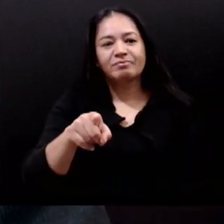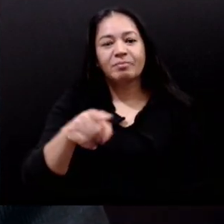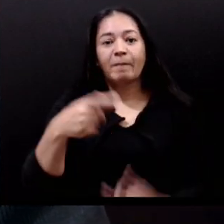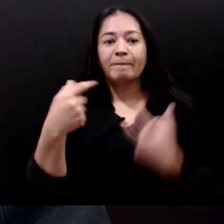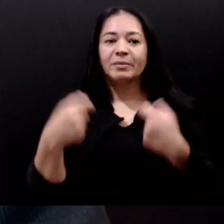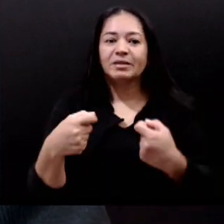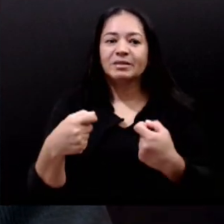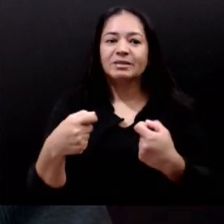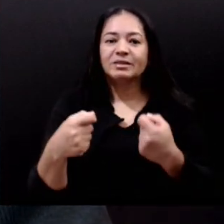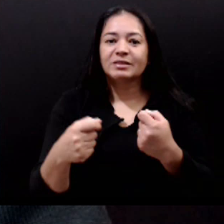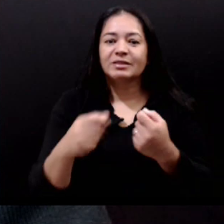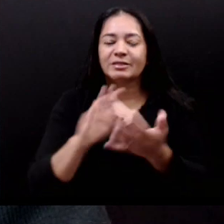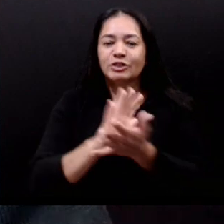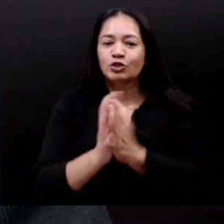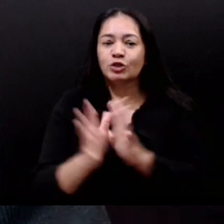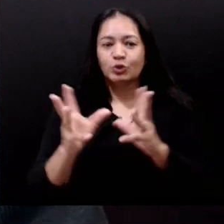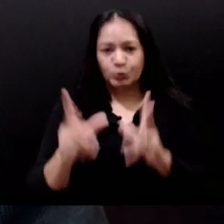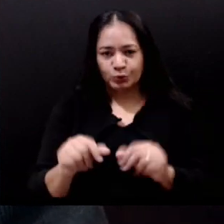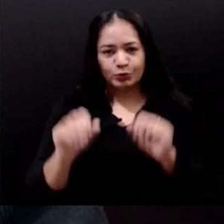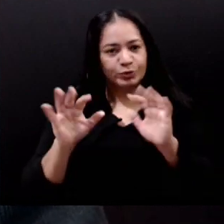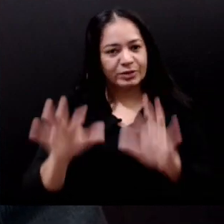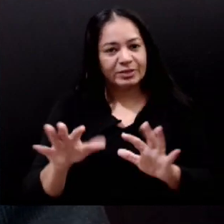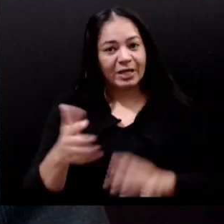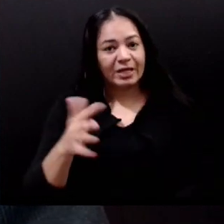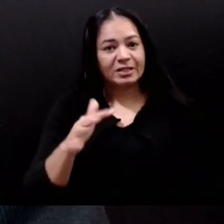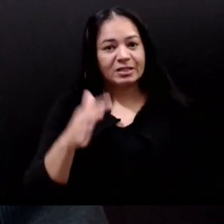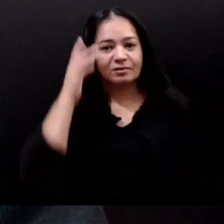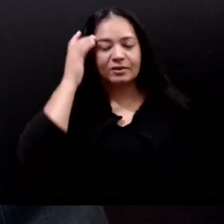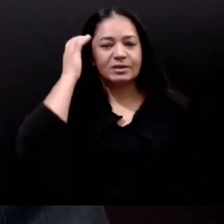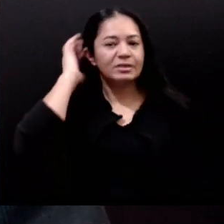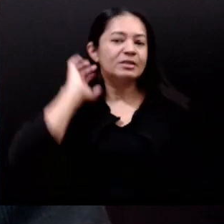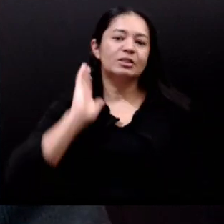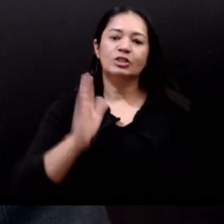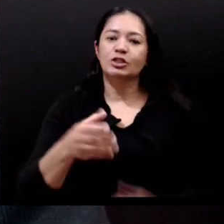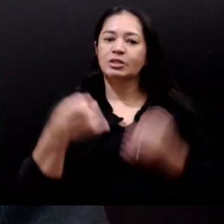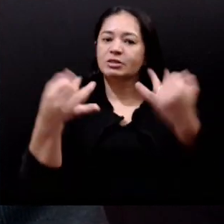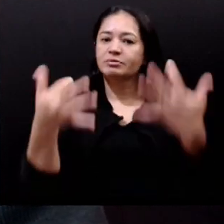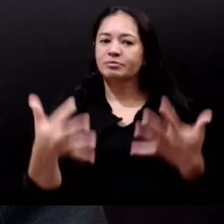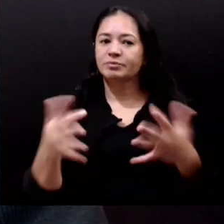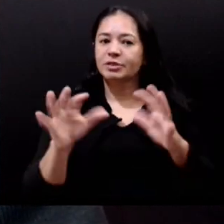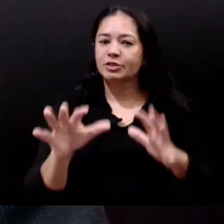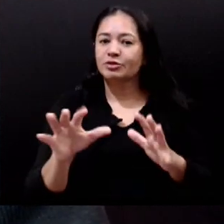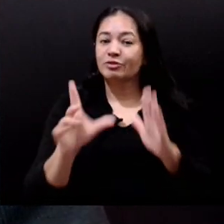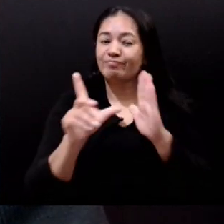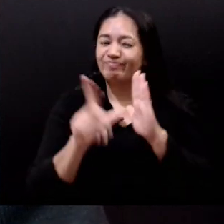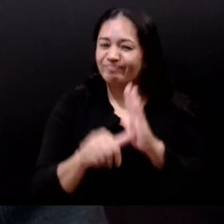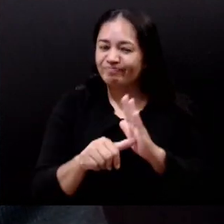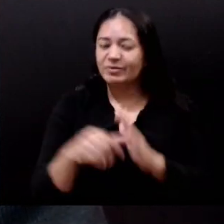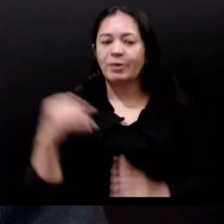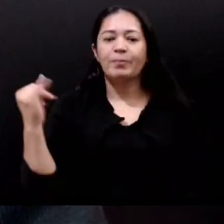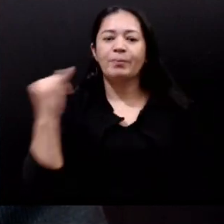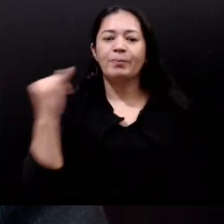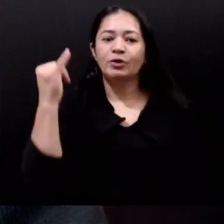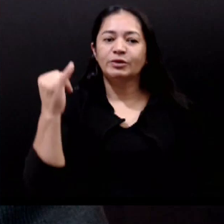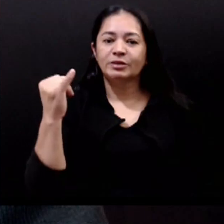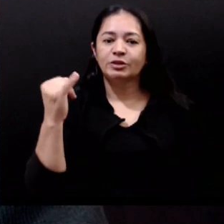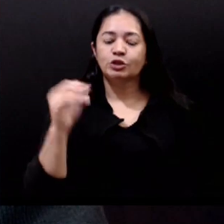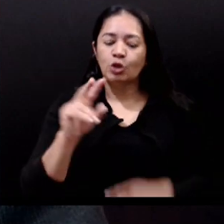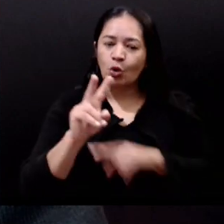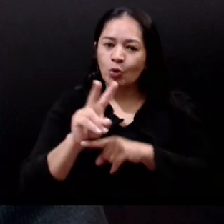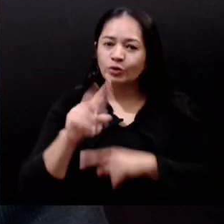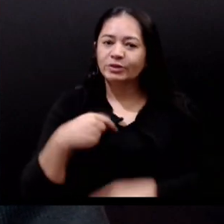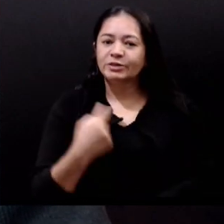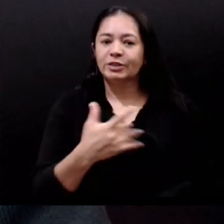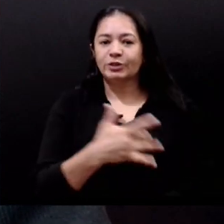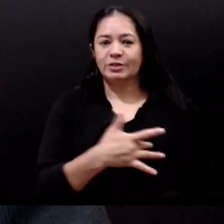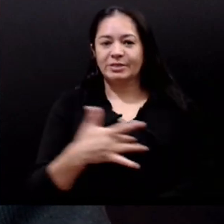tudo aquilo. E muitas vezes, né, como já foi falado aqui, isso é tarde. Então é importante, né, cuidar bem da nossa saúde para